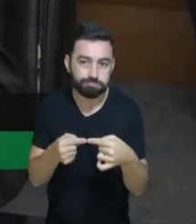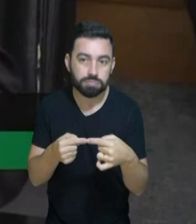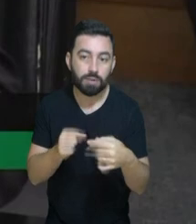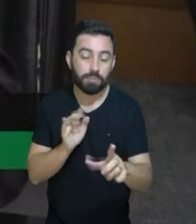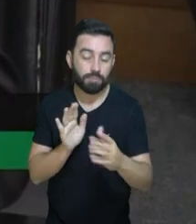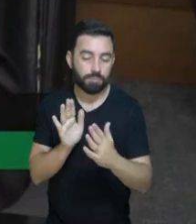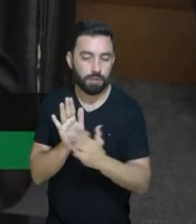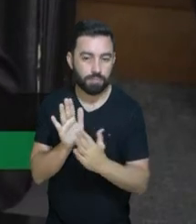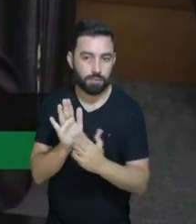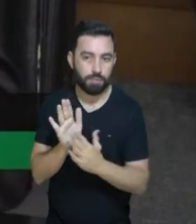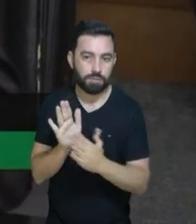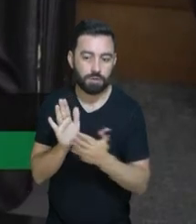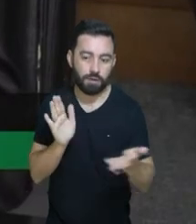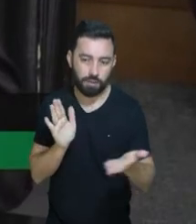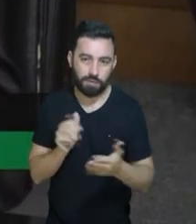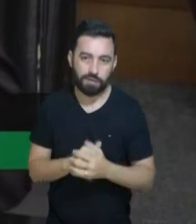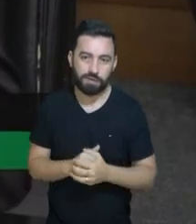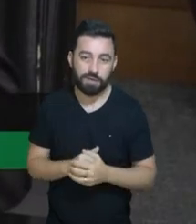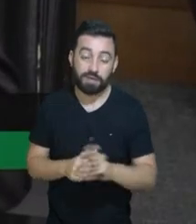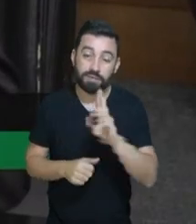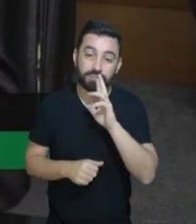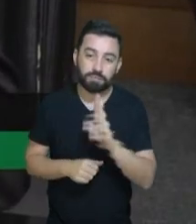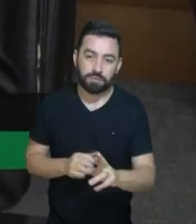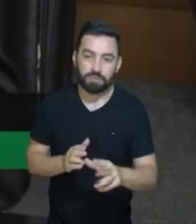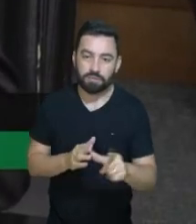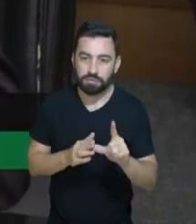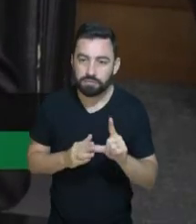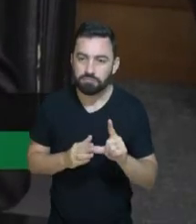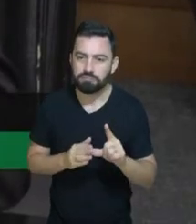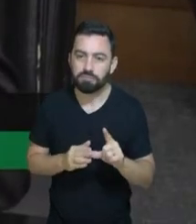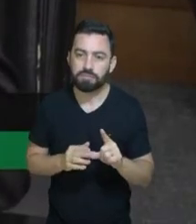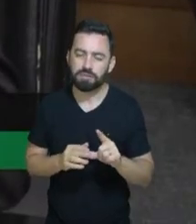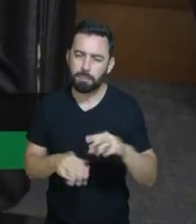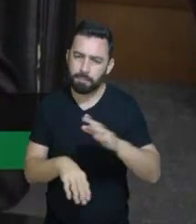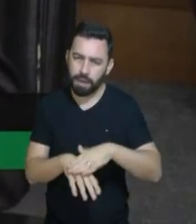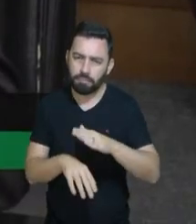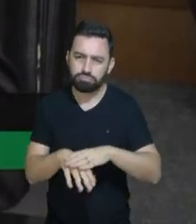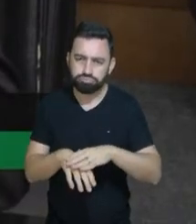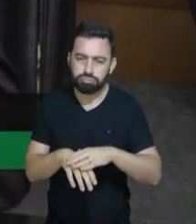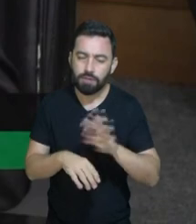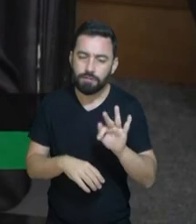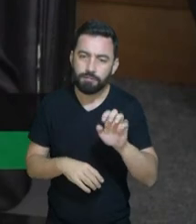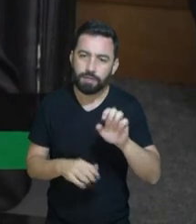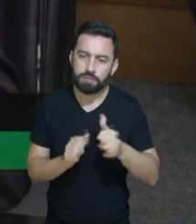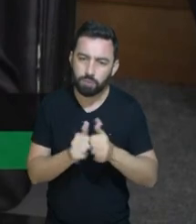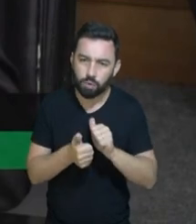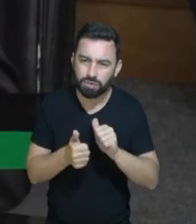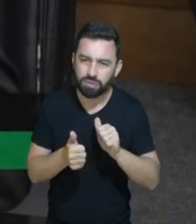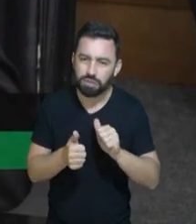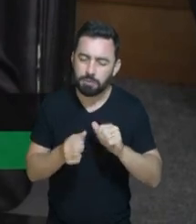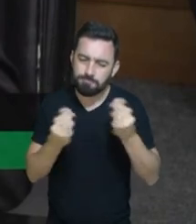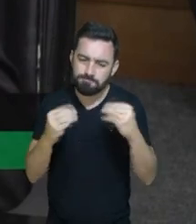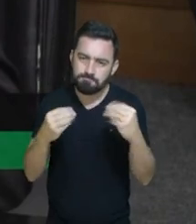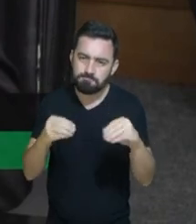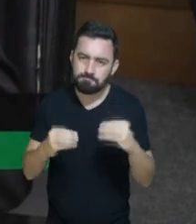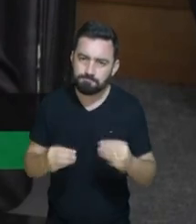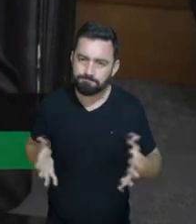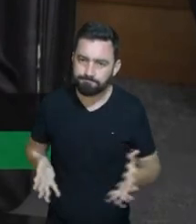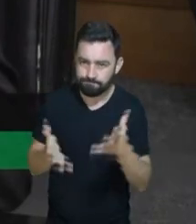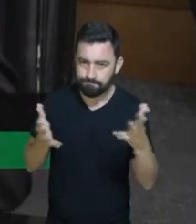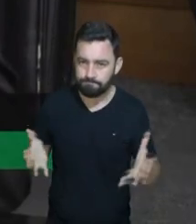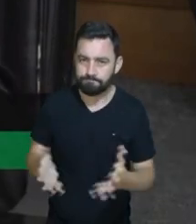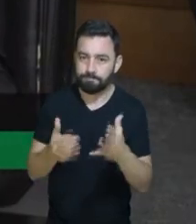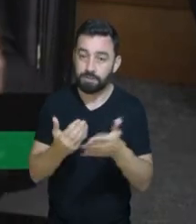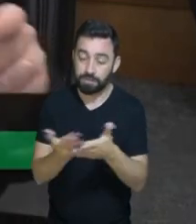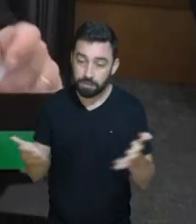proposição ante a resposta ao questionamento sobre as quais ações a fesporte estaria implementando para incentivar a atuação